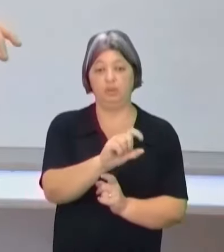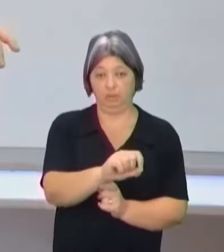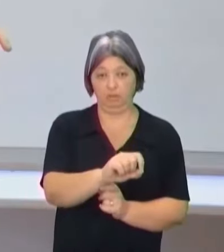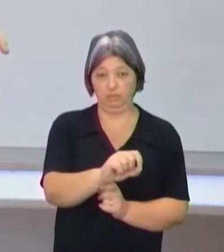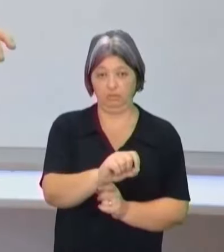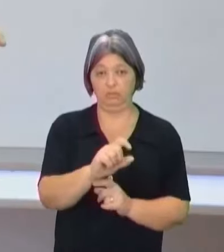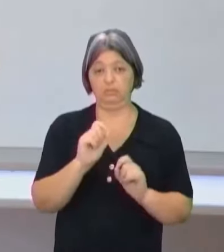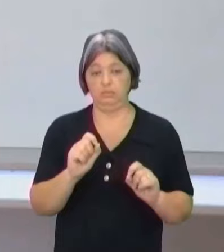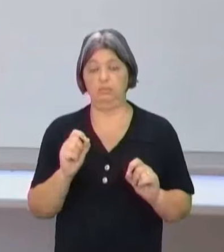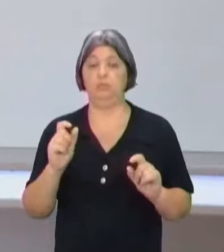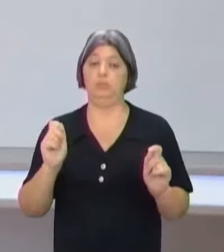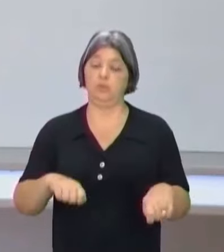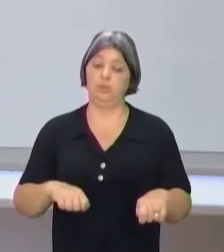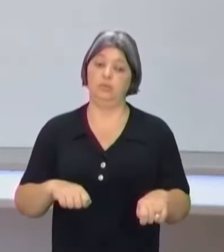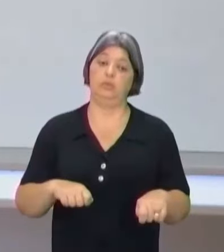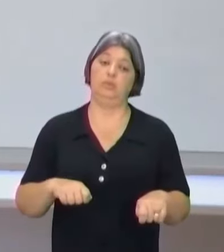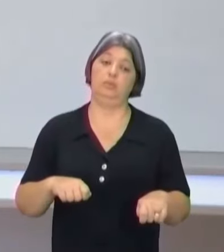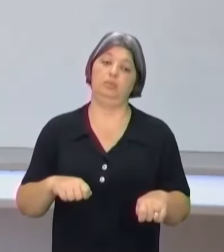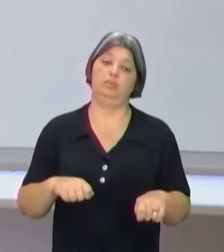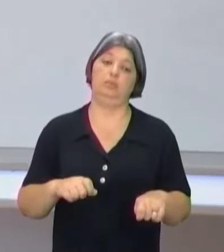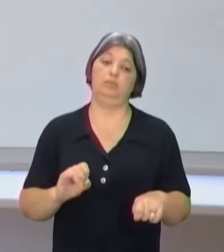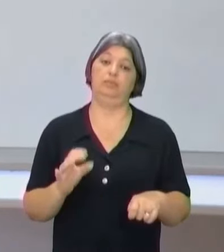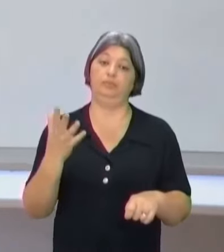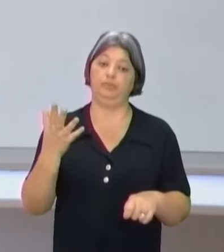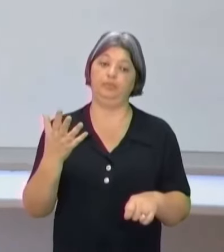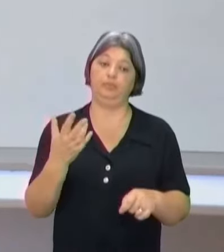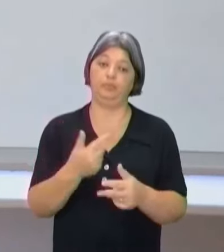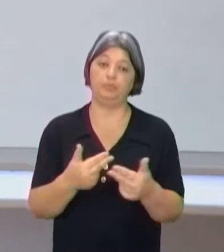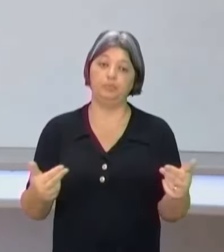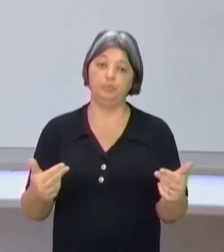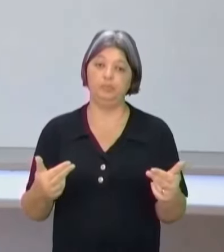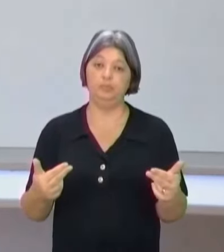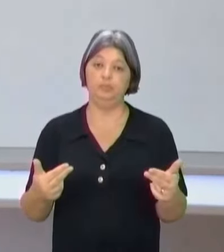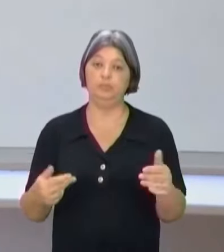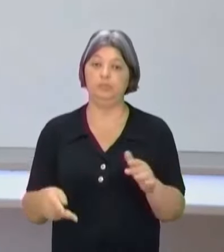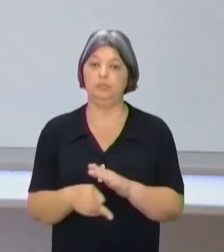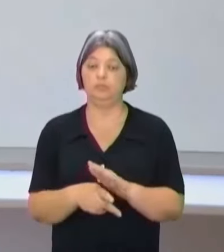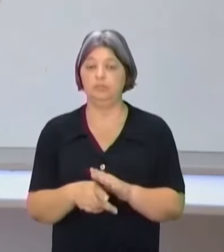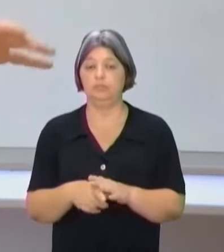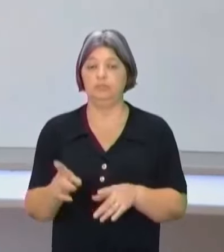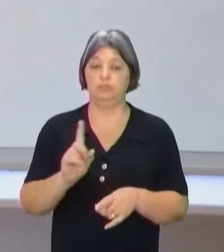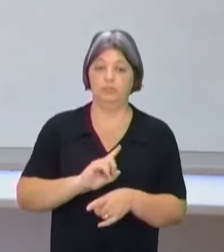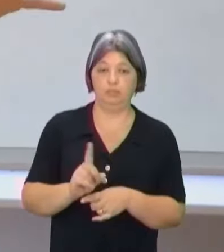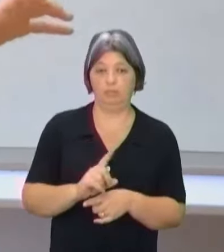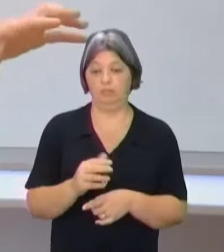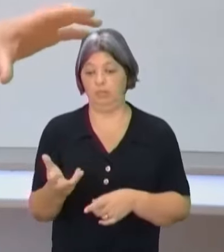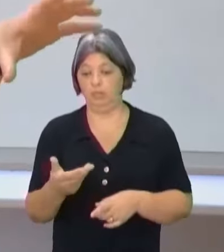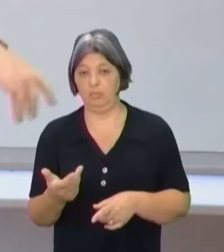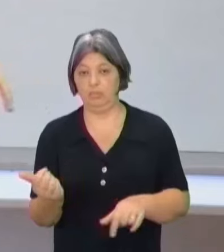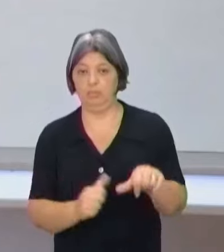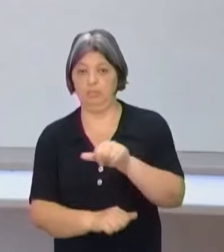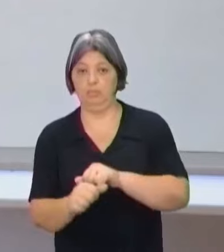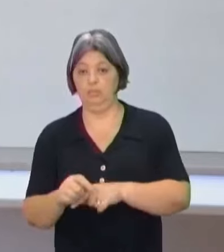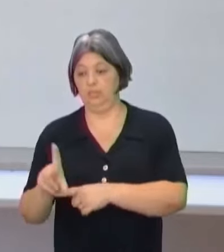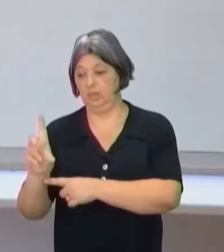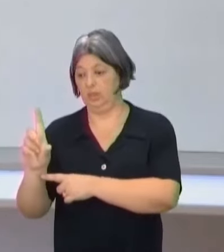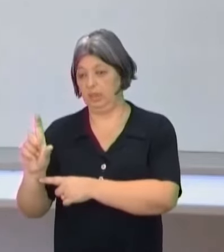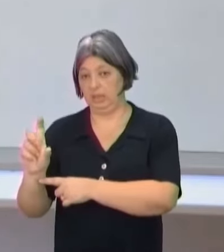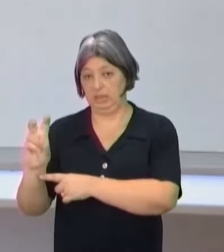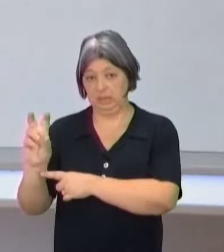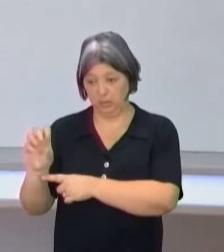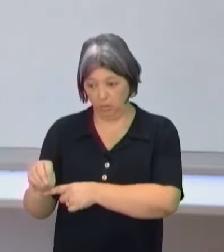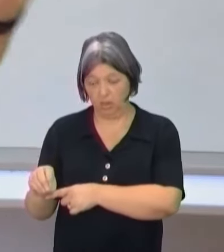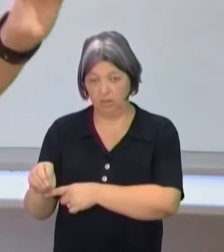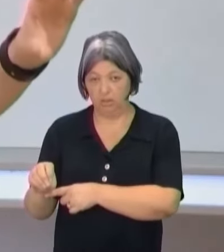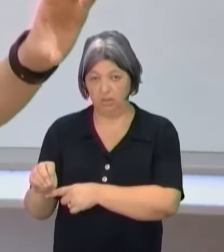Pode acontecer algum fator que faça com que essa velocidade mude e, de repente, quem tinha 50 passa a